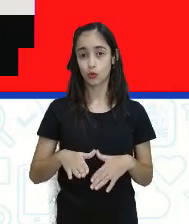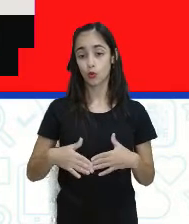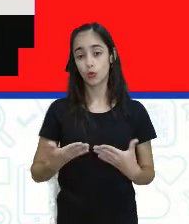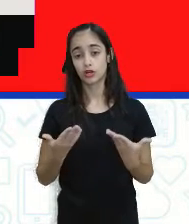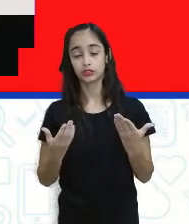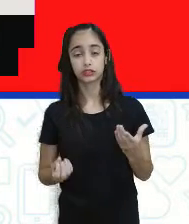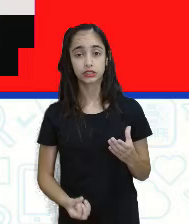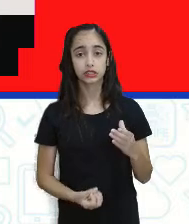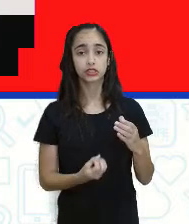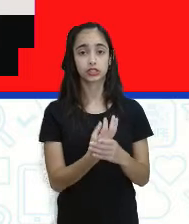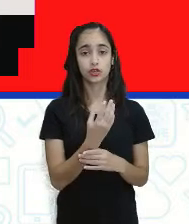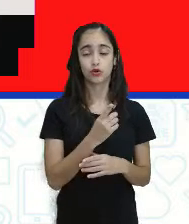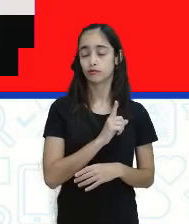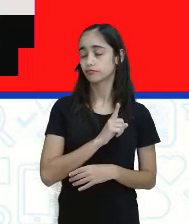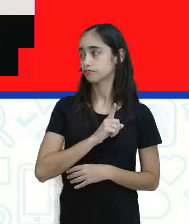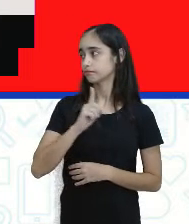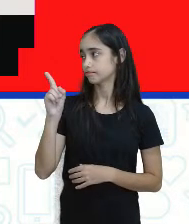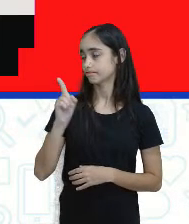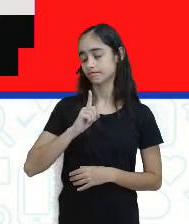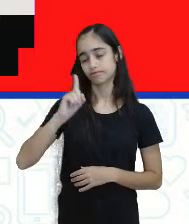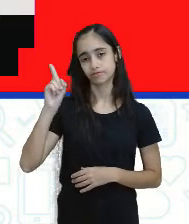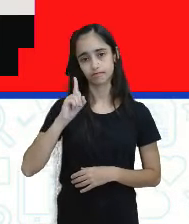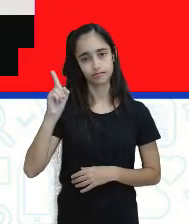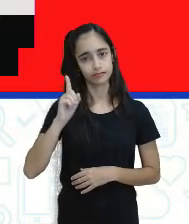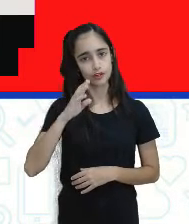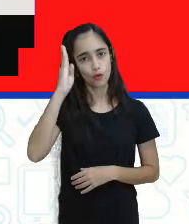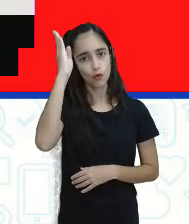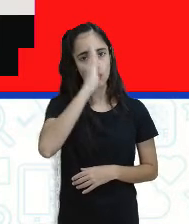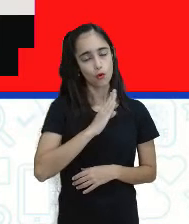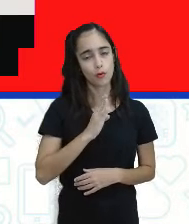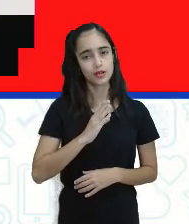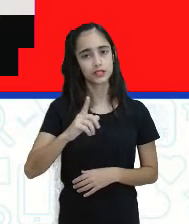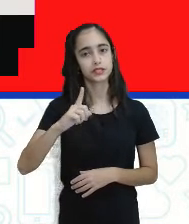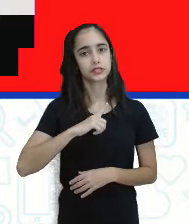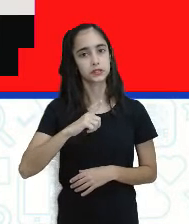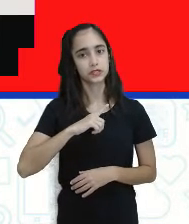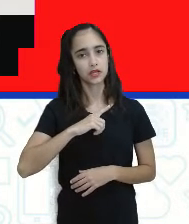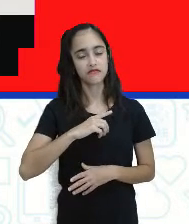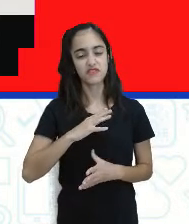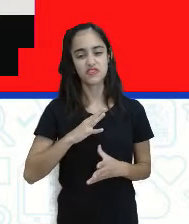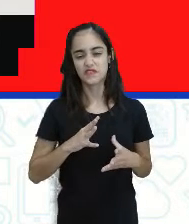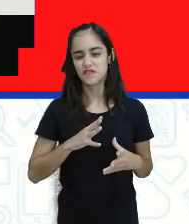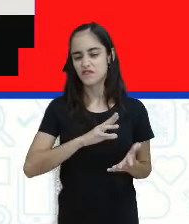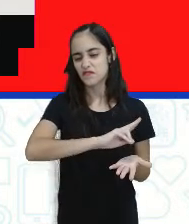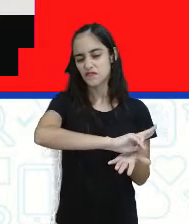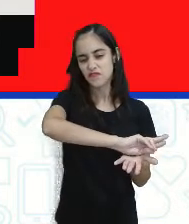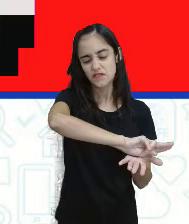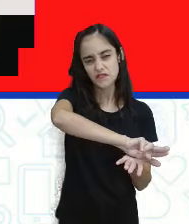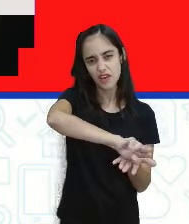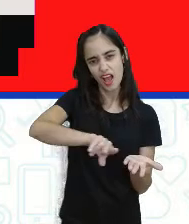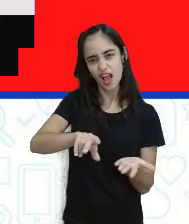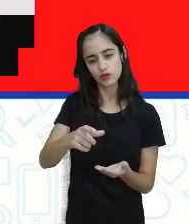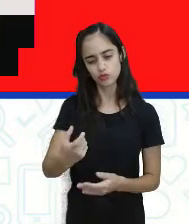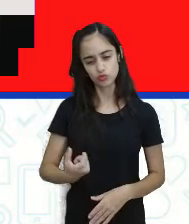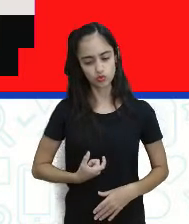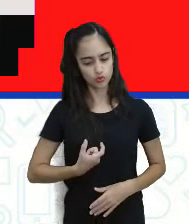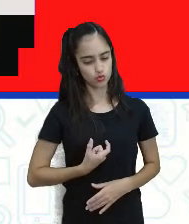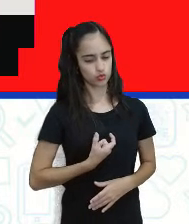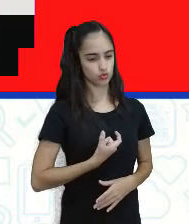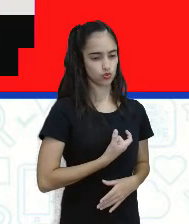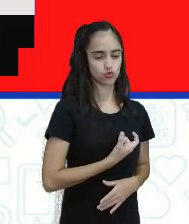dessa instituição, o Brasil se tornou aí uma máquina de títulos dentro de quadra e uma referência